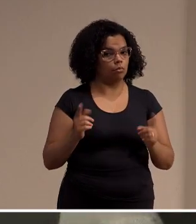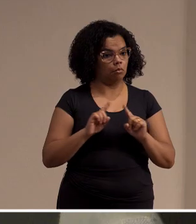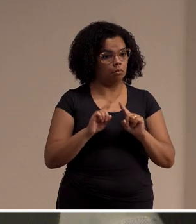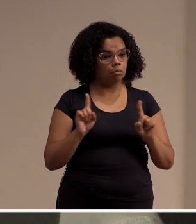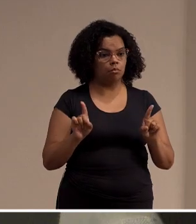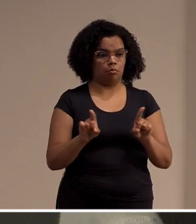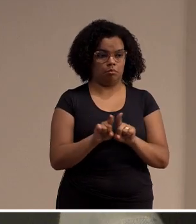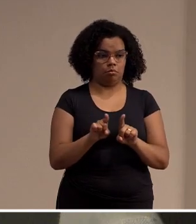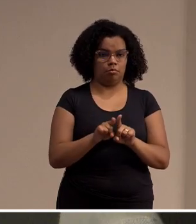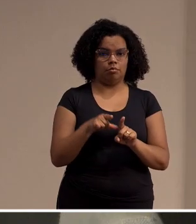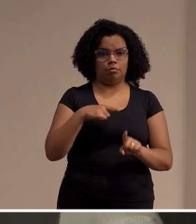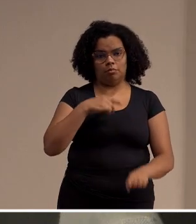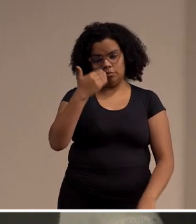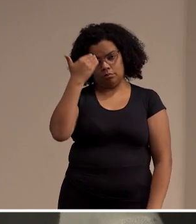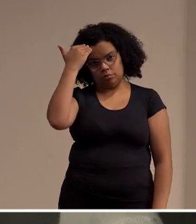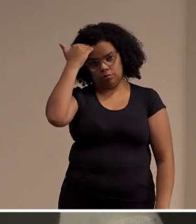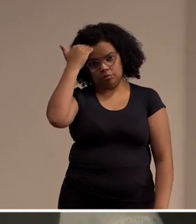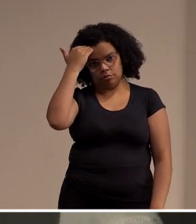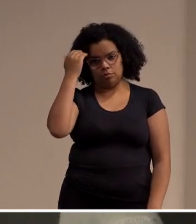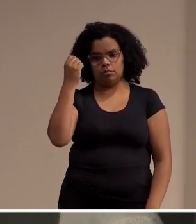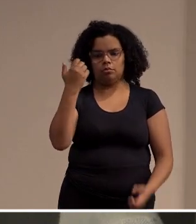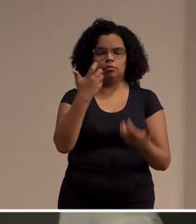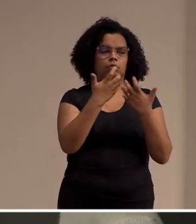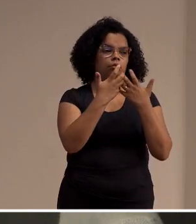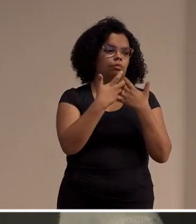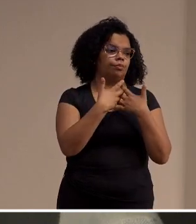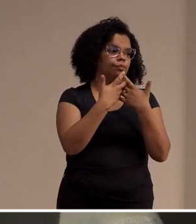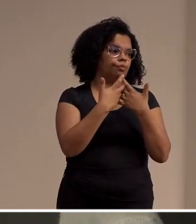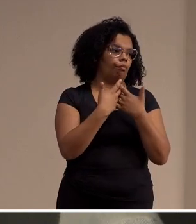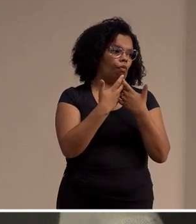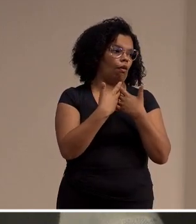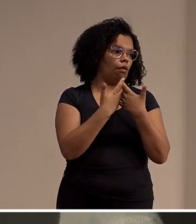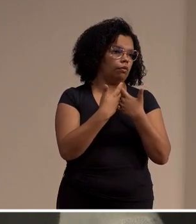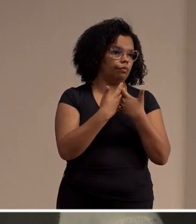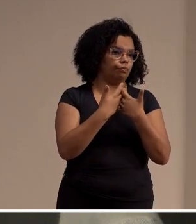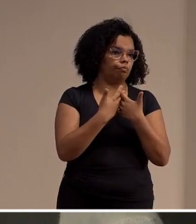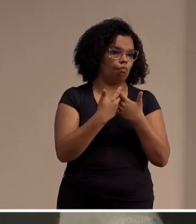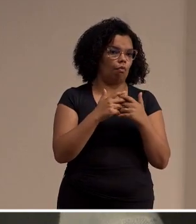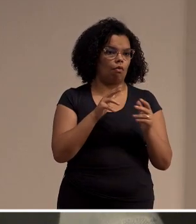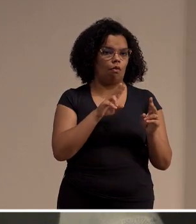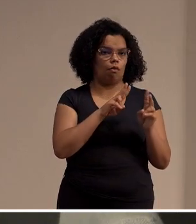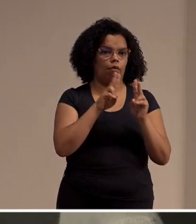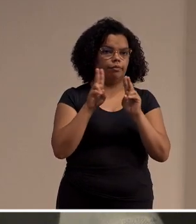também sobra essa culpa, né? Essa reflexão sobre